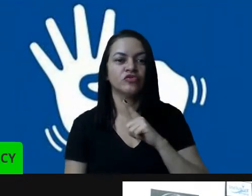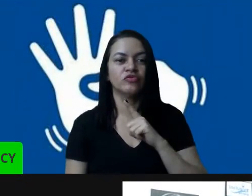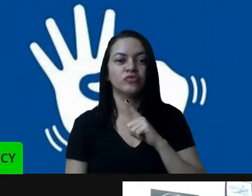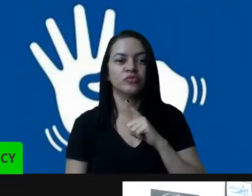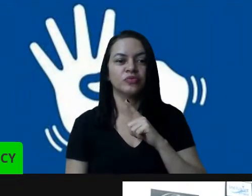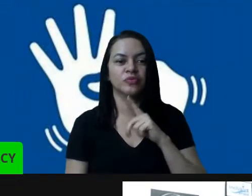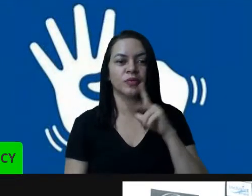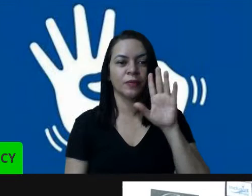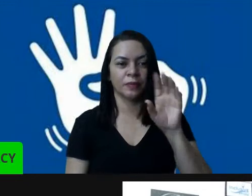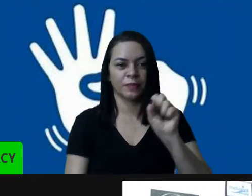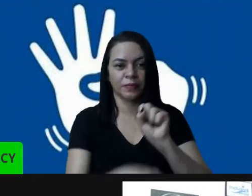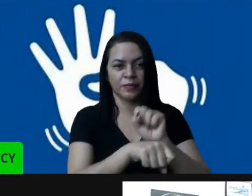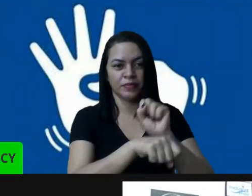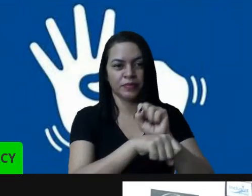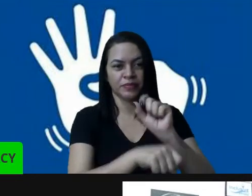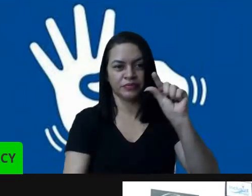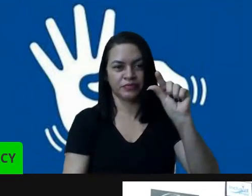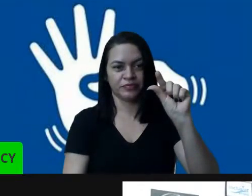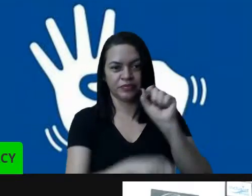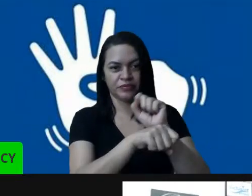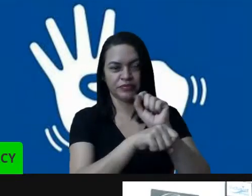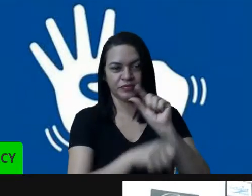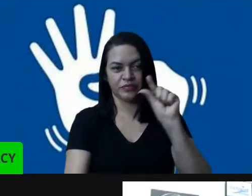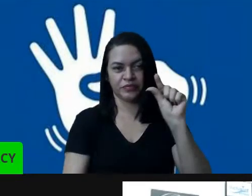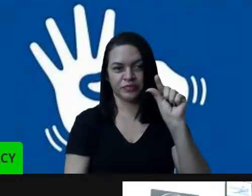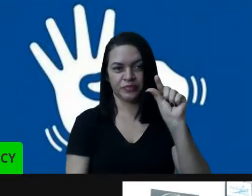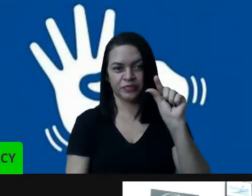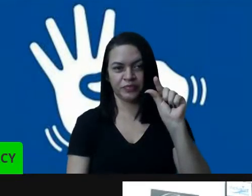Rapidinho, só Tá para a gente poder se muito. apresentar.